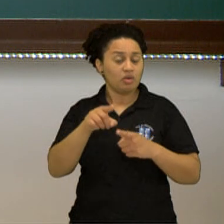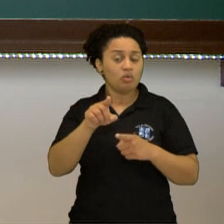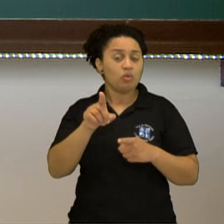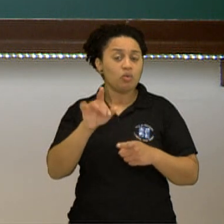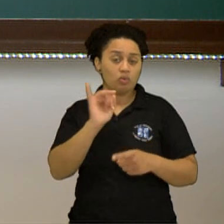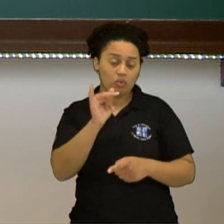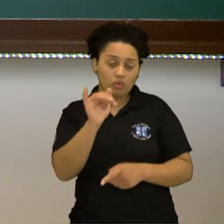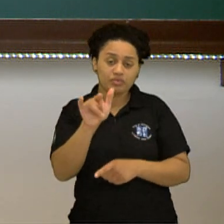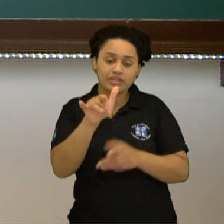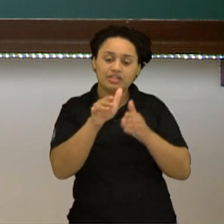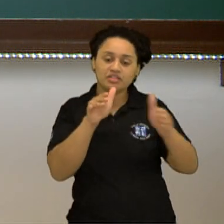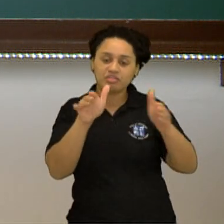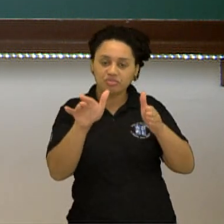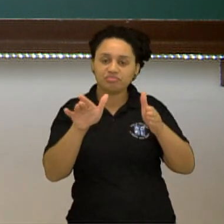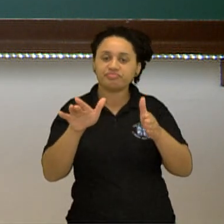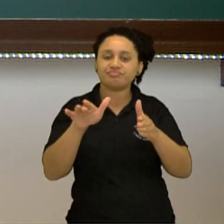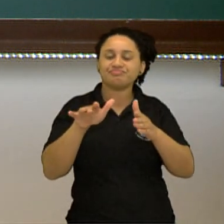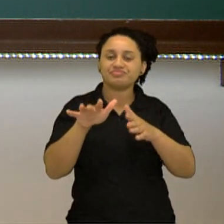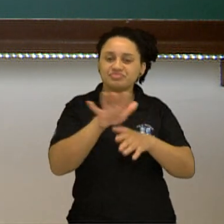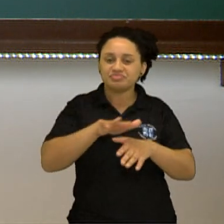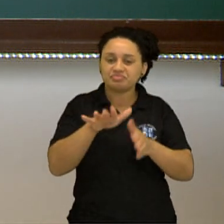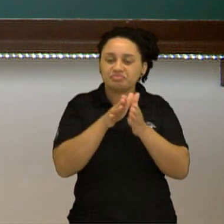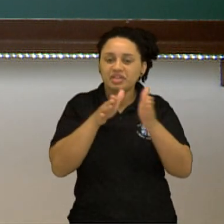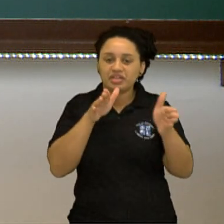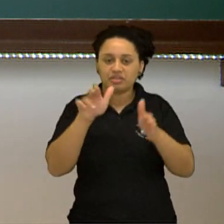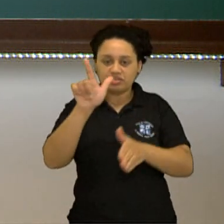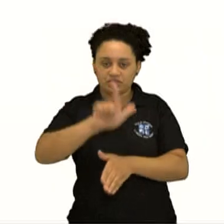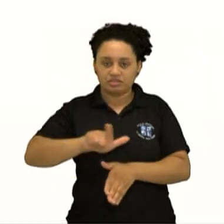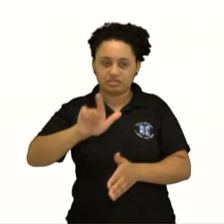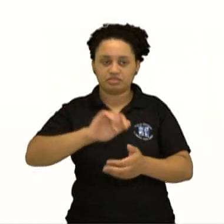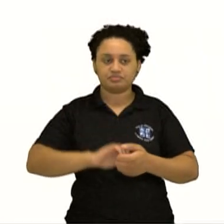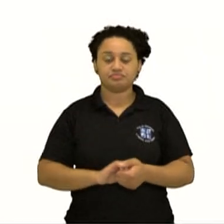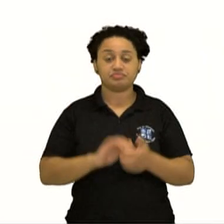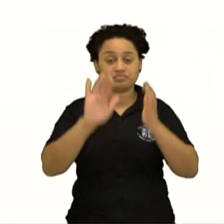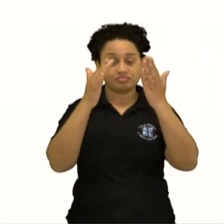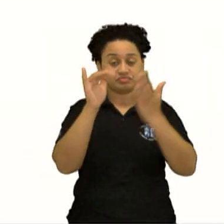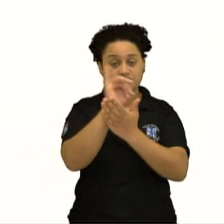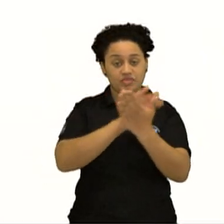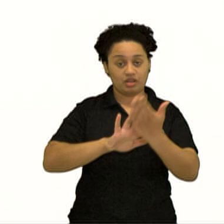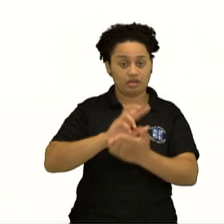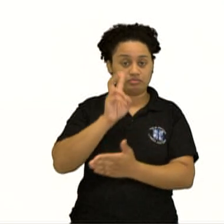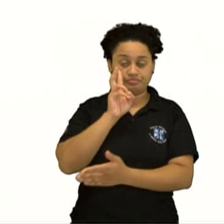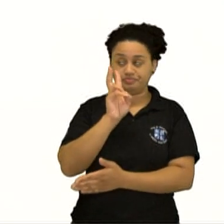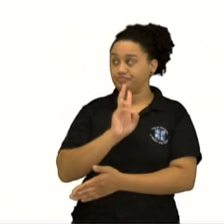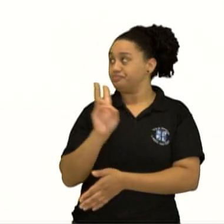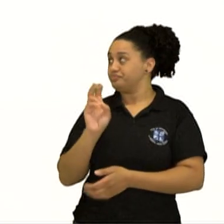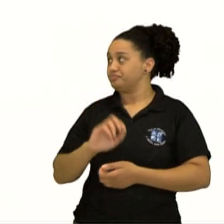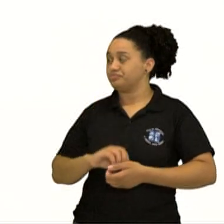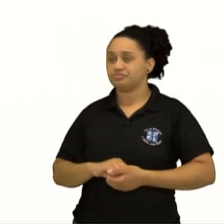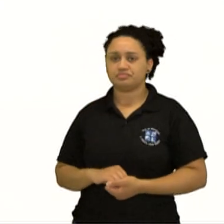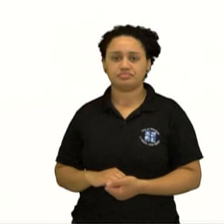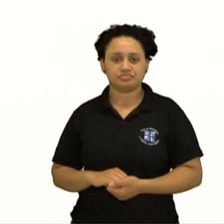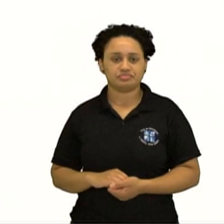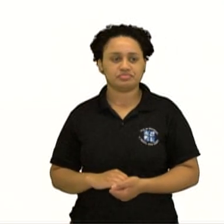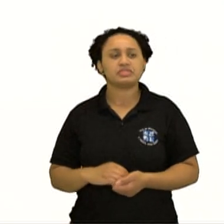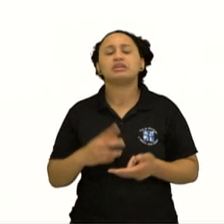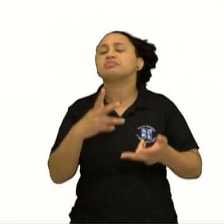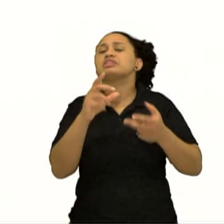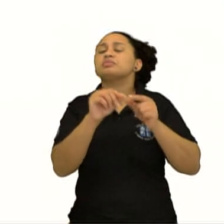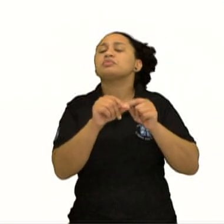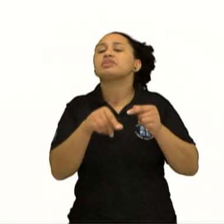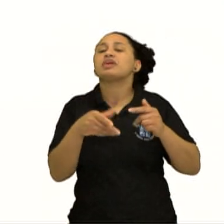movimento literário. Analisando essa imagem, nós associamos ao quê? Àquilo que é moderno,